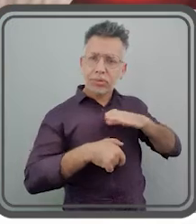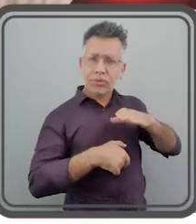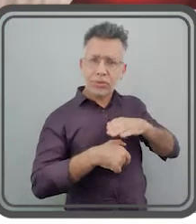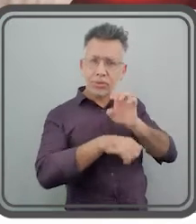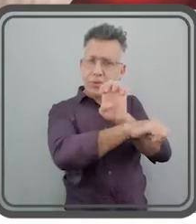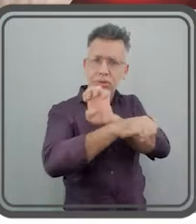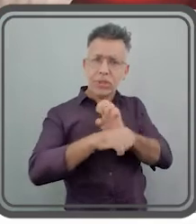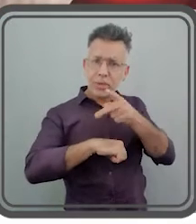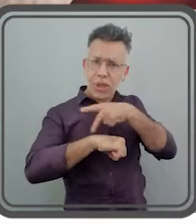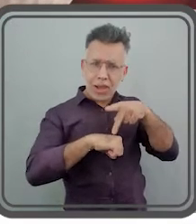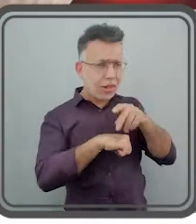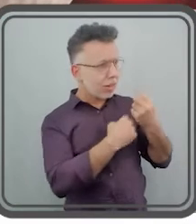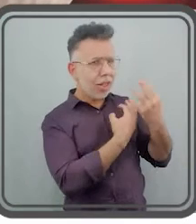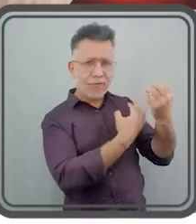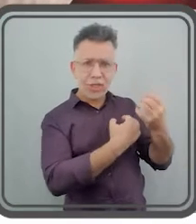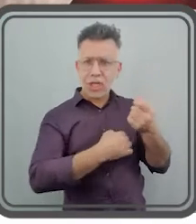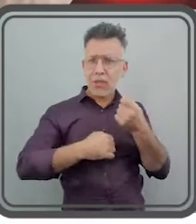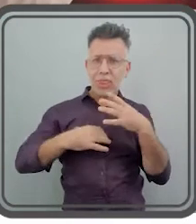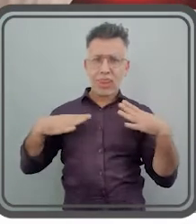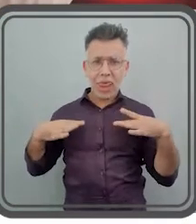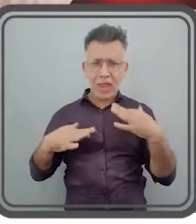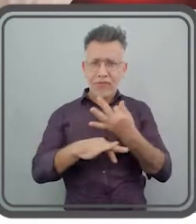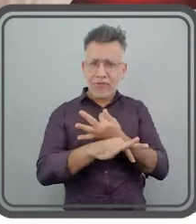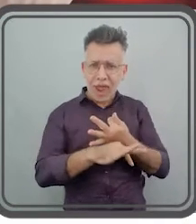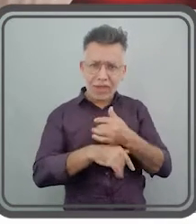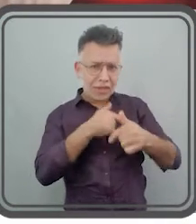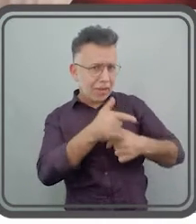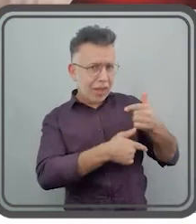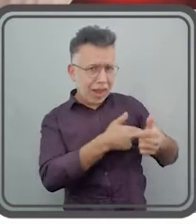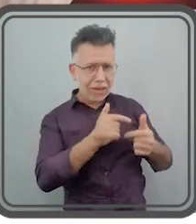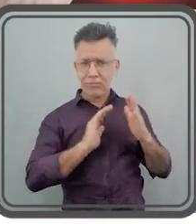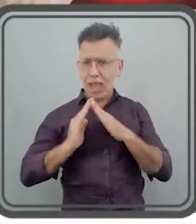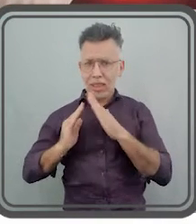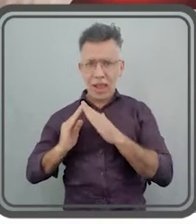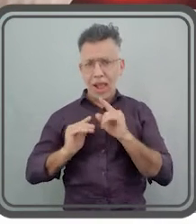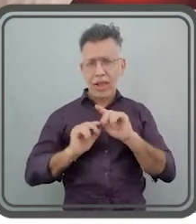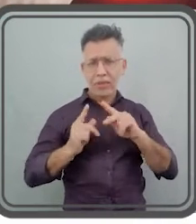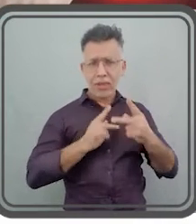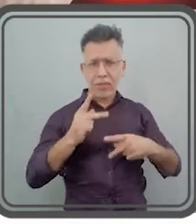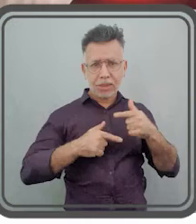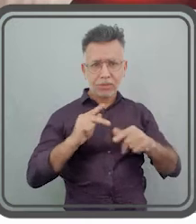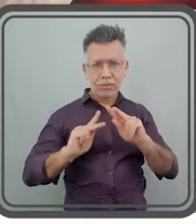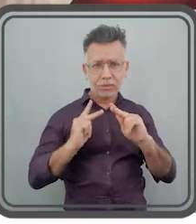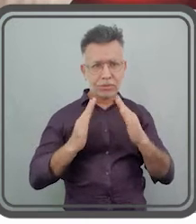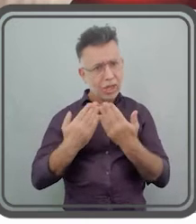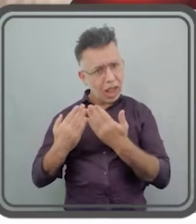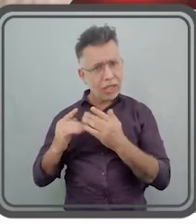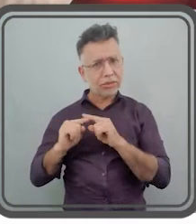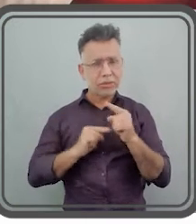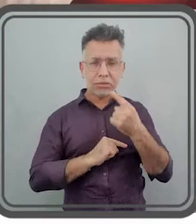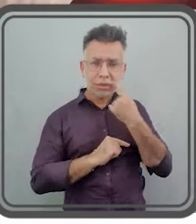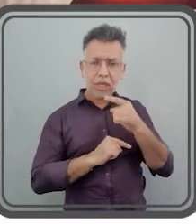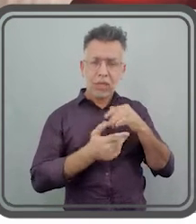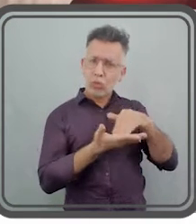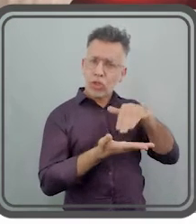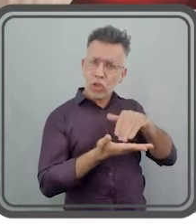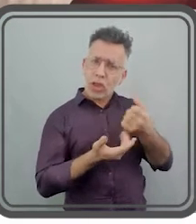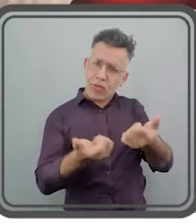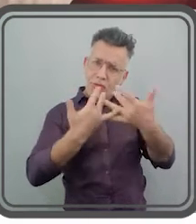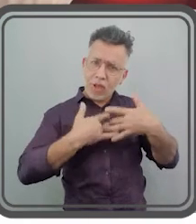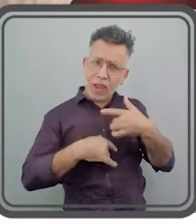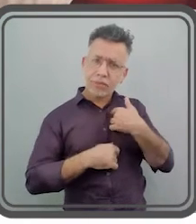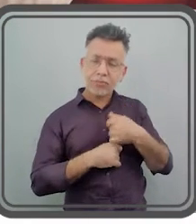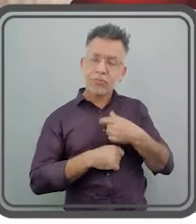cidade bairro estado O pai está viajando tá de férias tá trabalhando né Tá de casa do bosque tá no e traz um pouquinho para gente